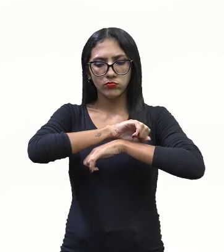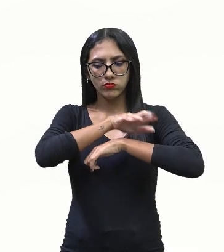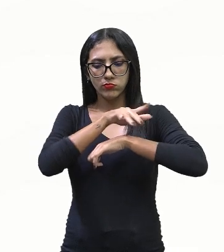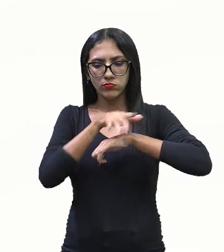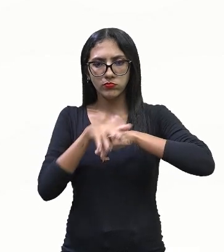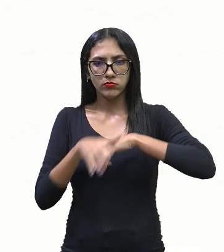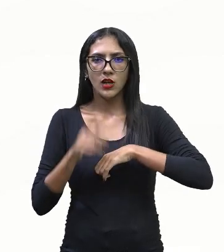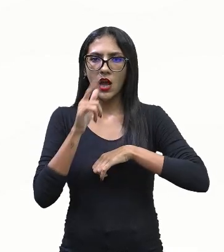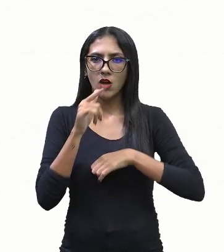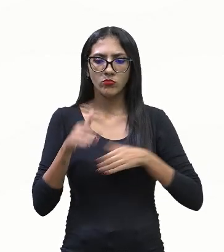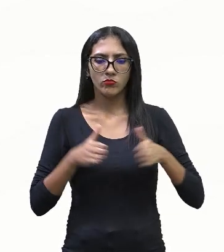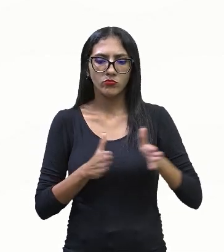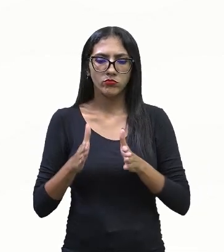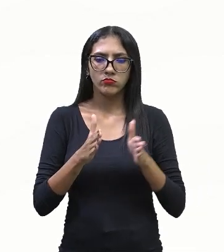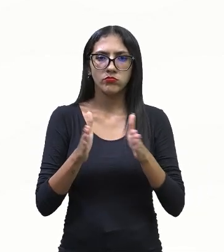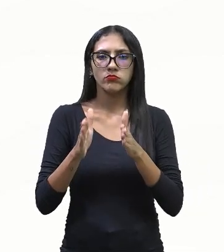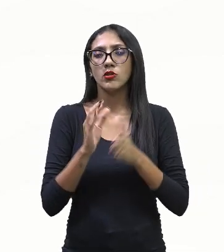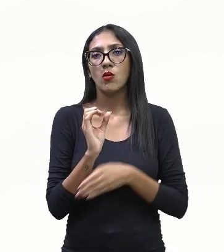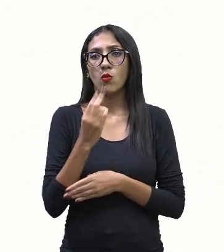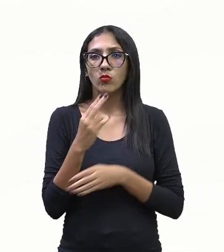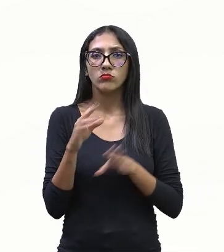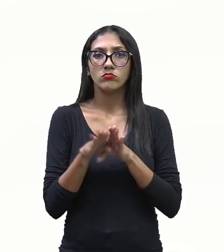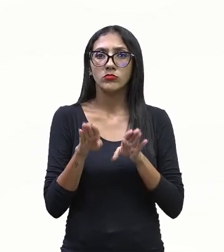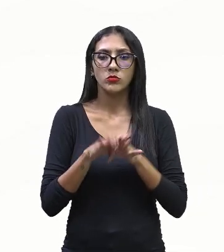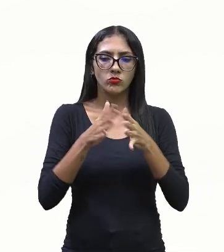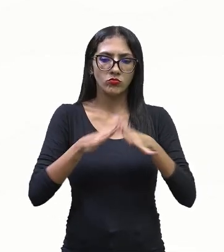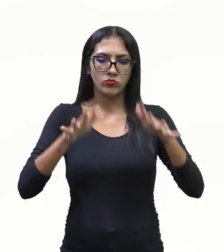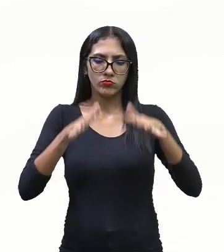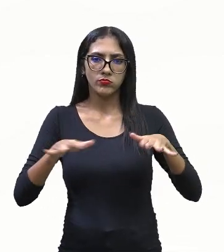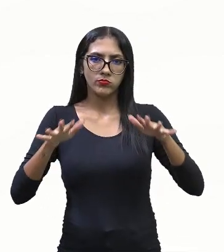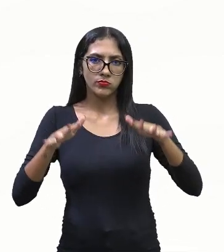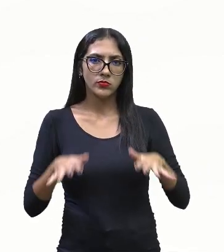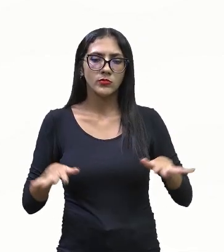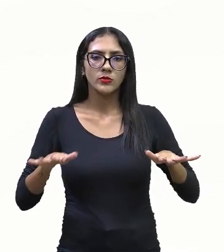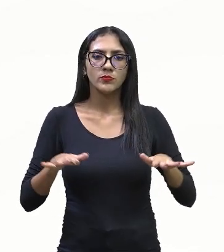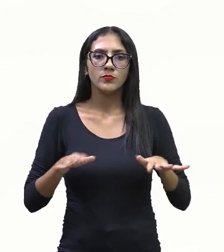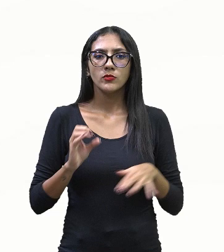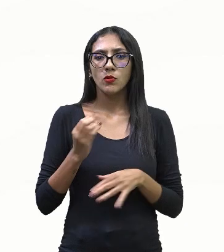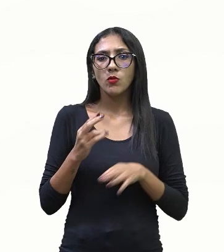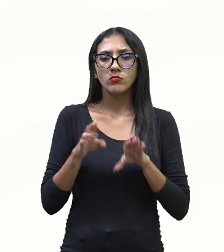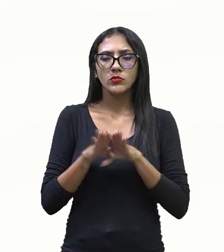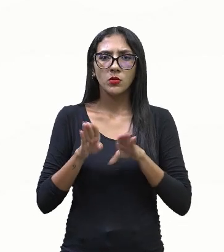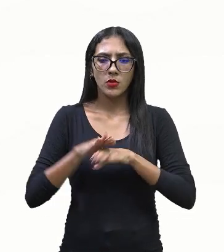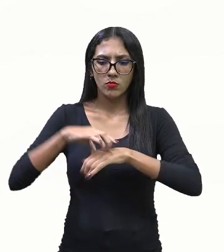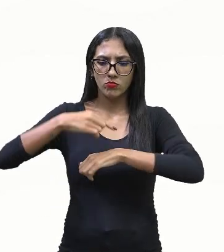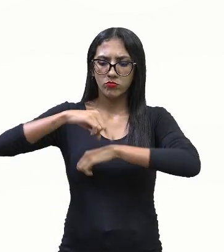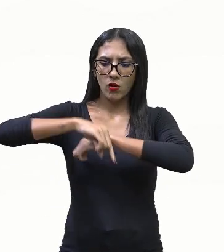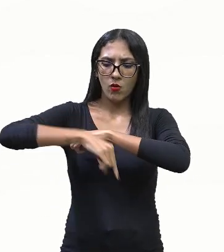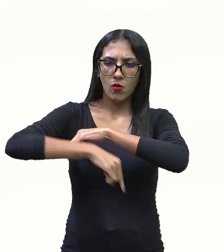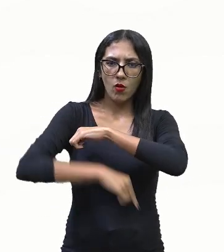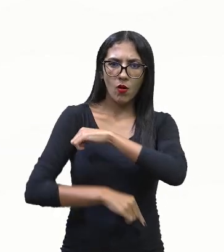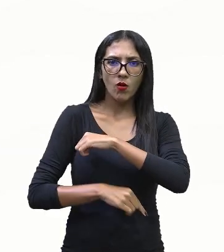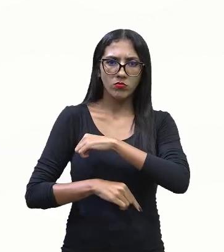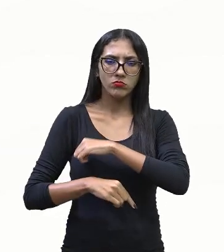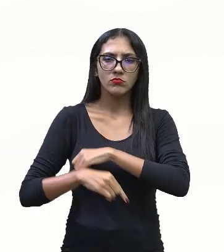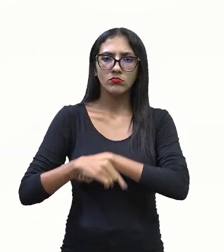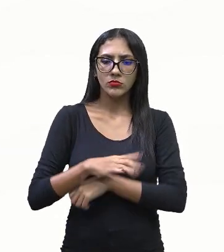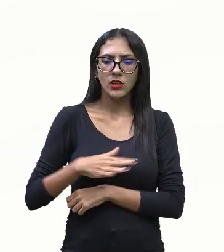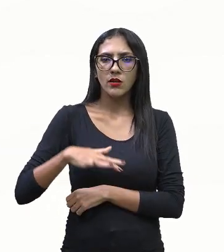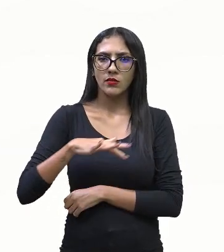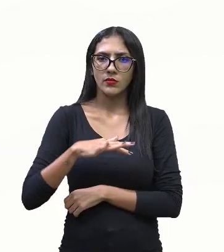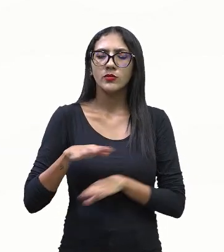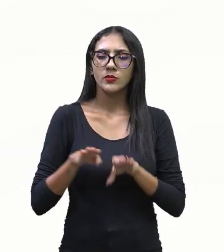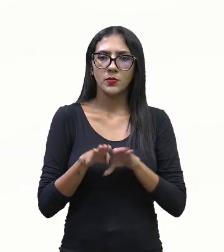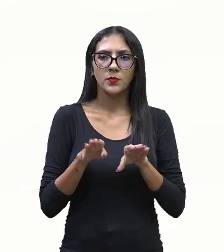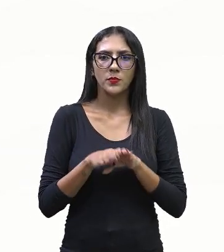pelos rios, ou então ir para os oceanos, ou até mesmo nas regiões mais subterrâneas, né, mais